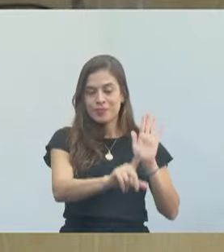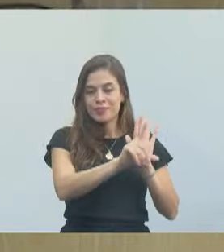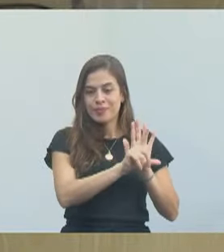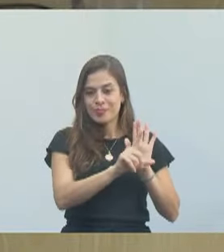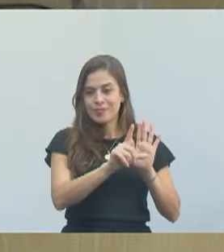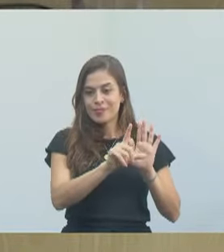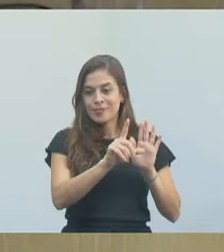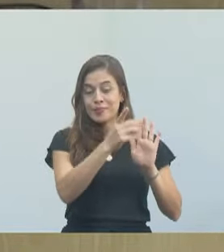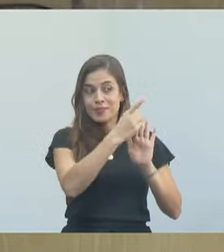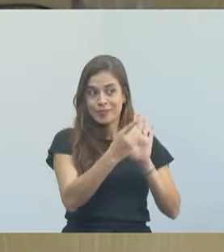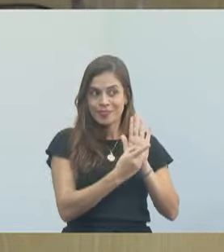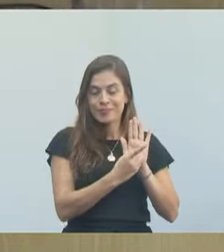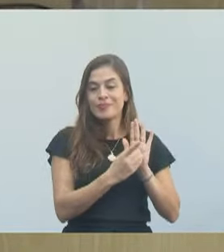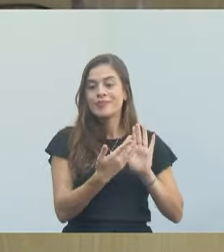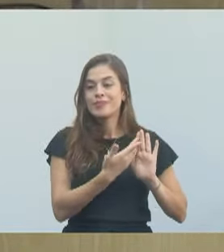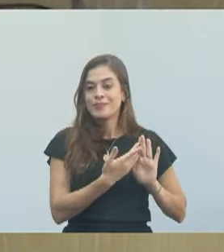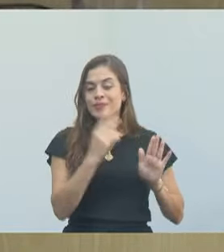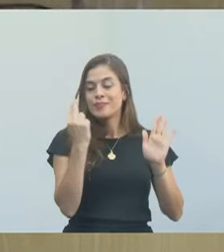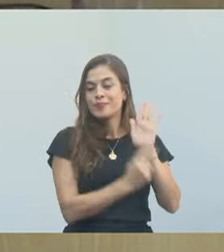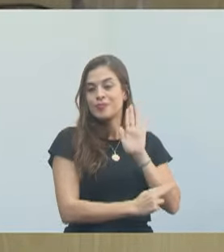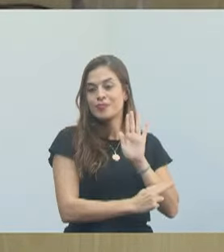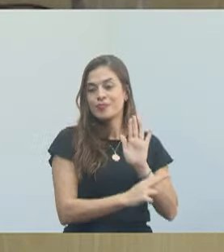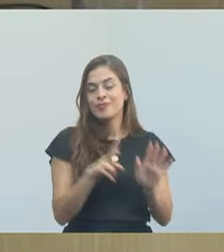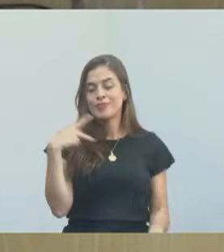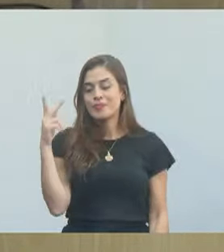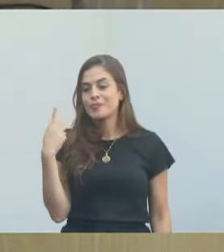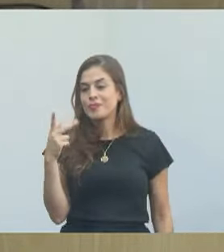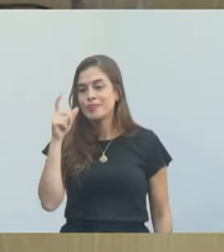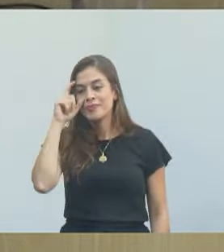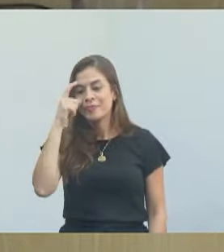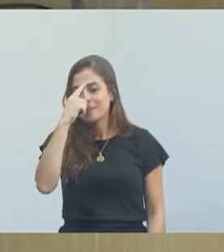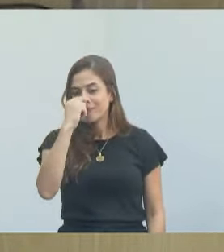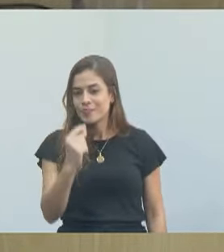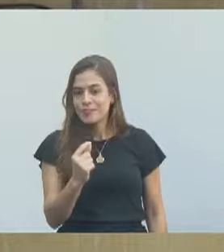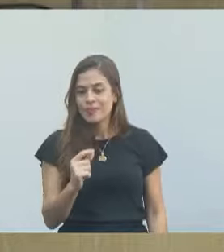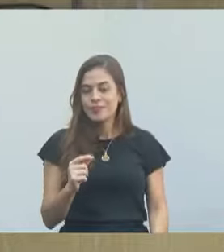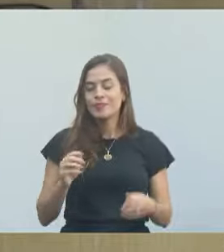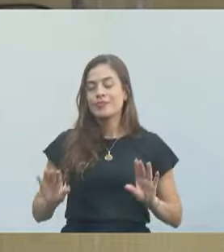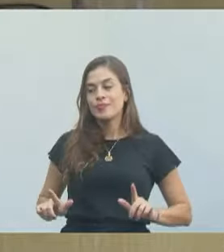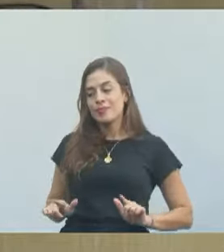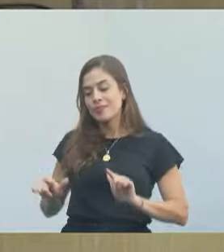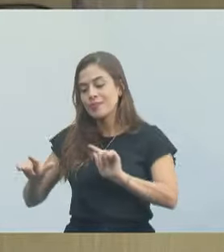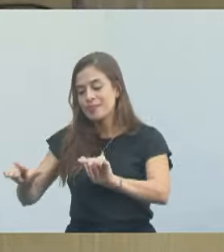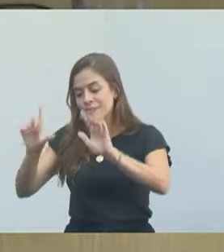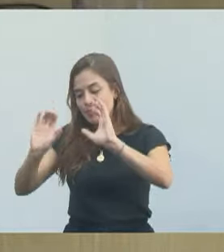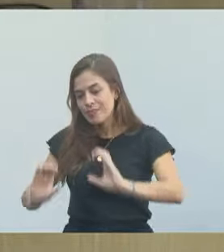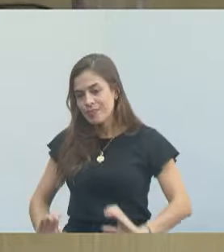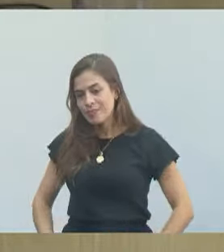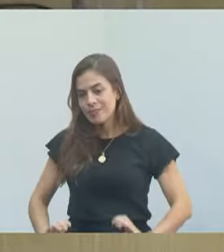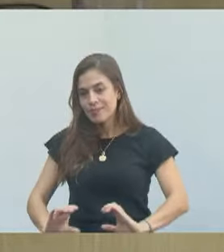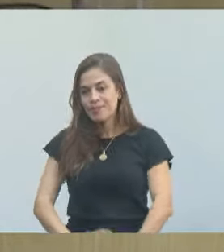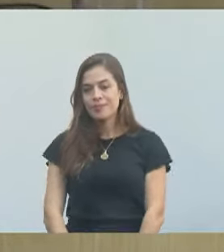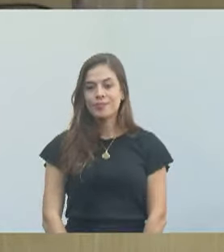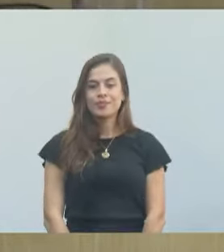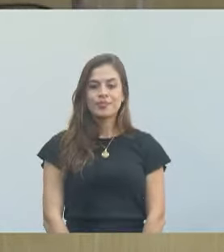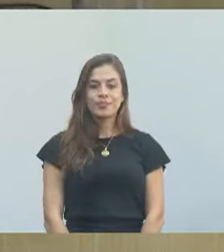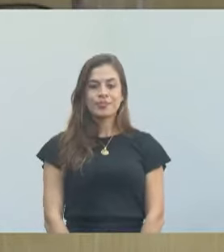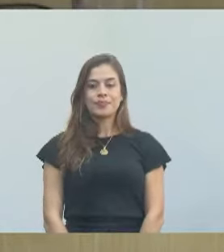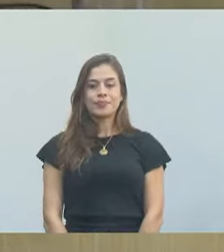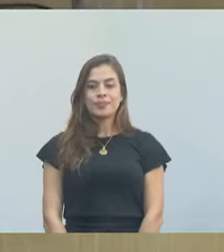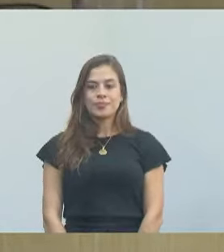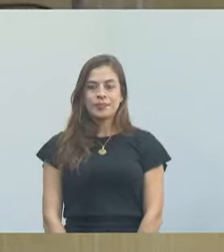legislativo. Autoria, vereador Abner Rosa. Assunto, concede título de cidadania.